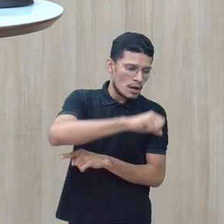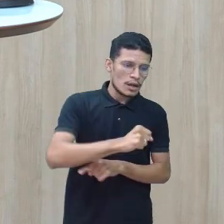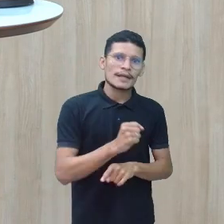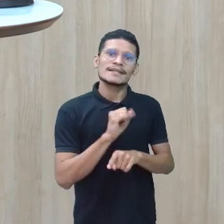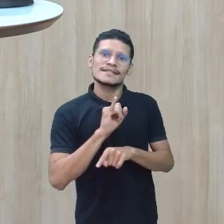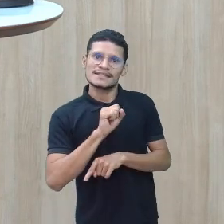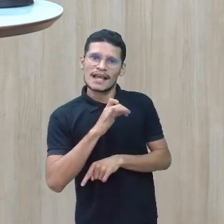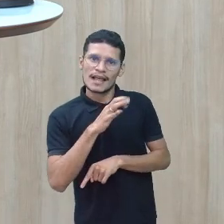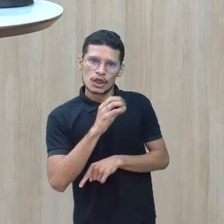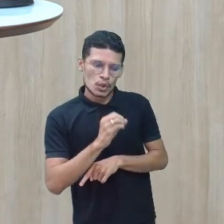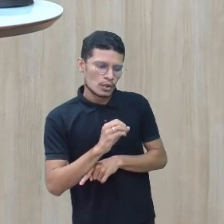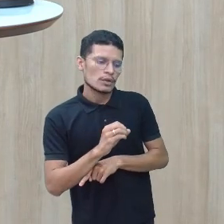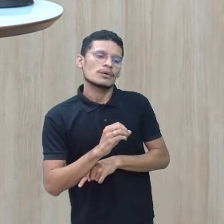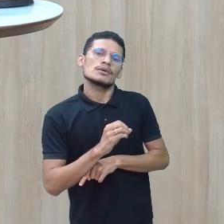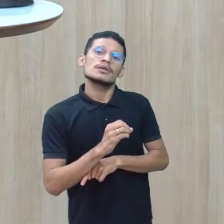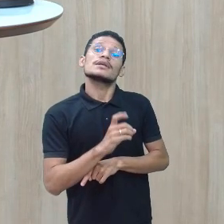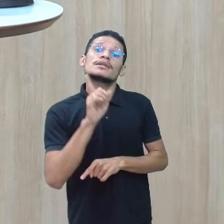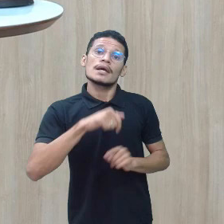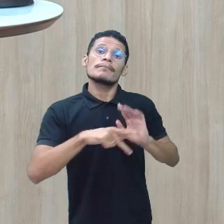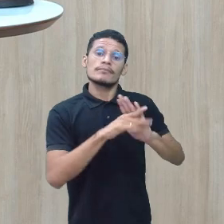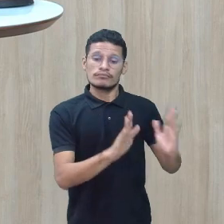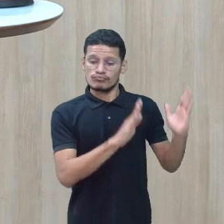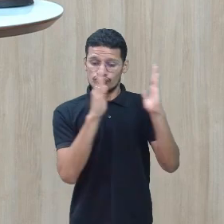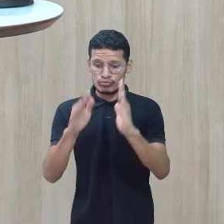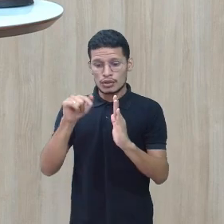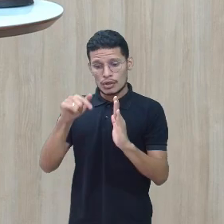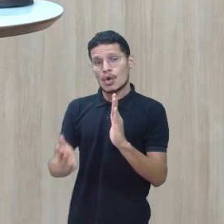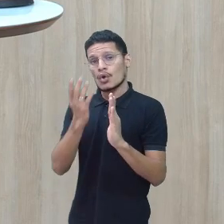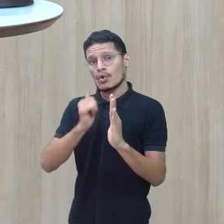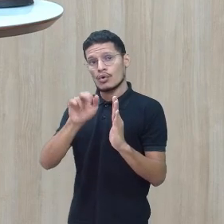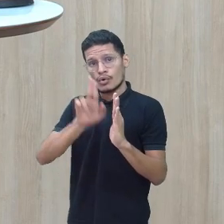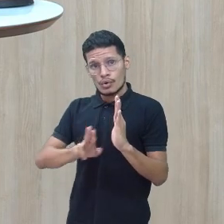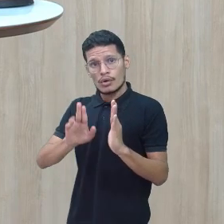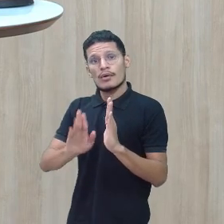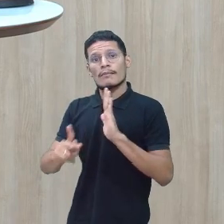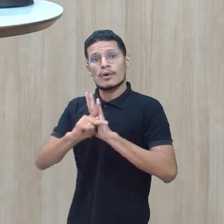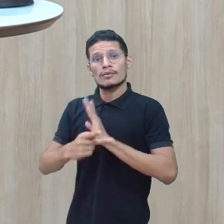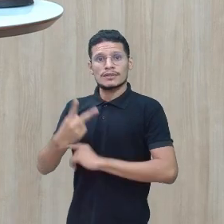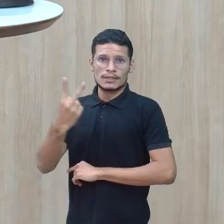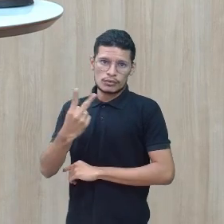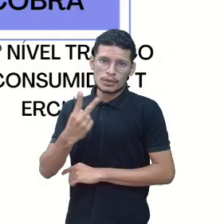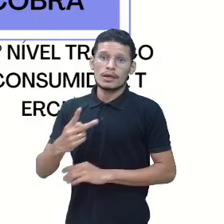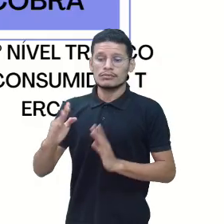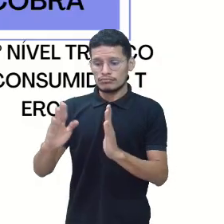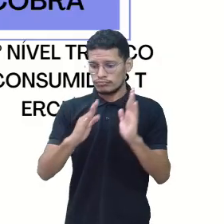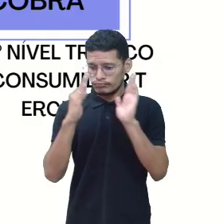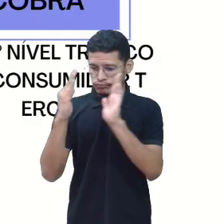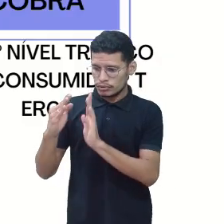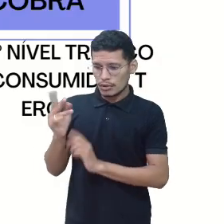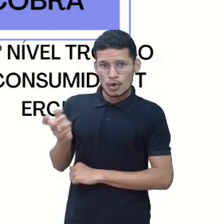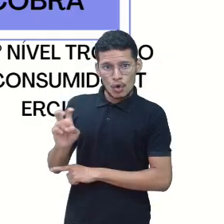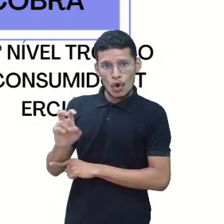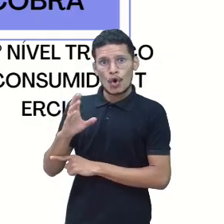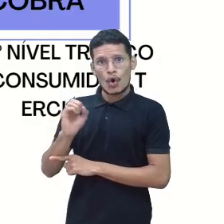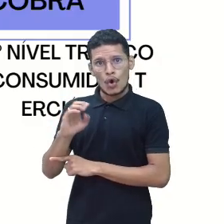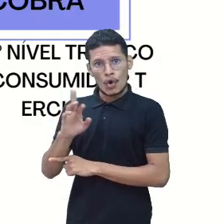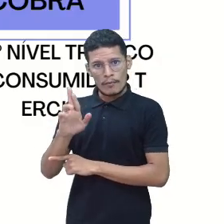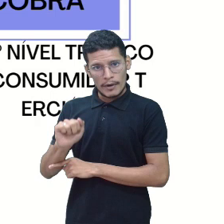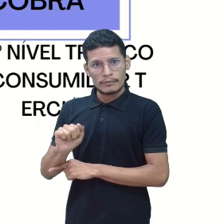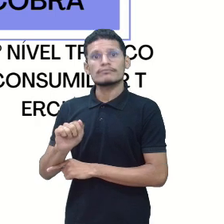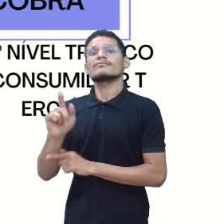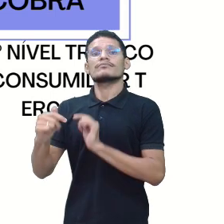e ele é um consumidor secundário. E aqui uma cobra que se alimenta do